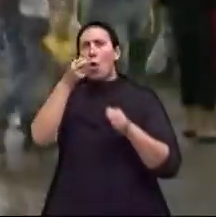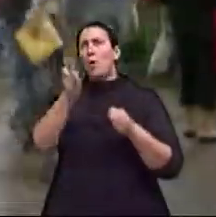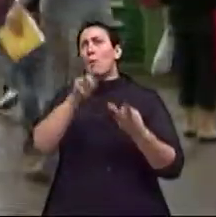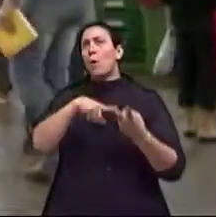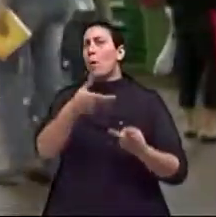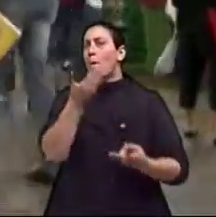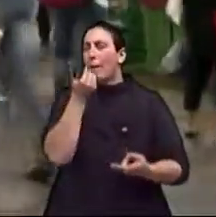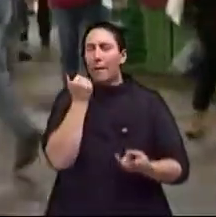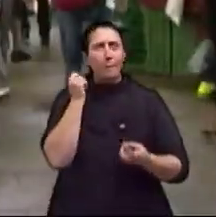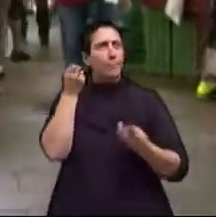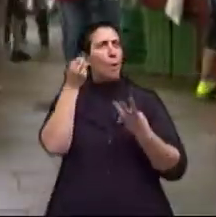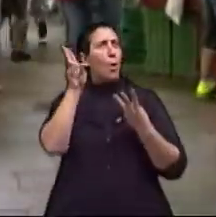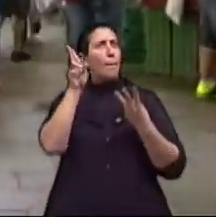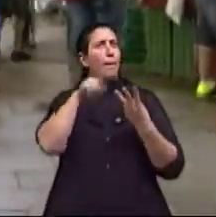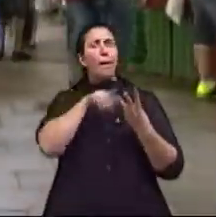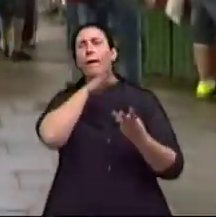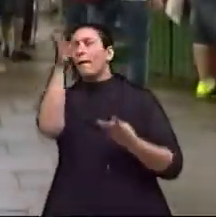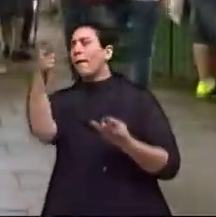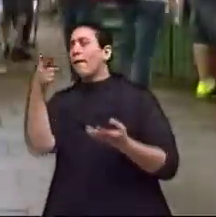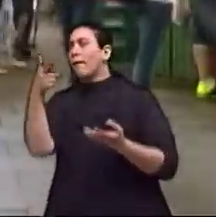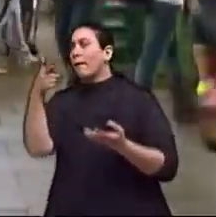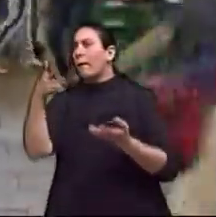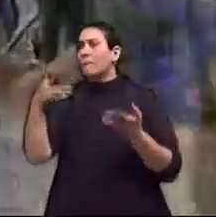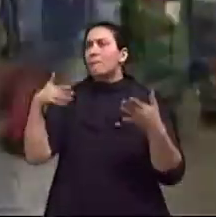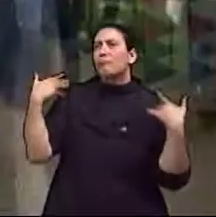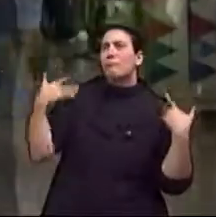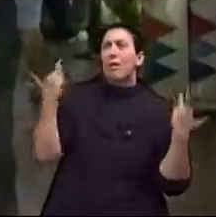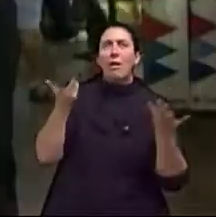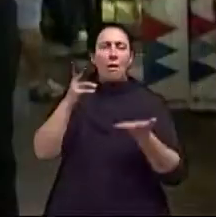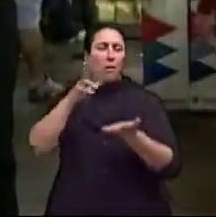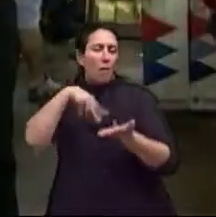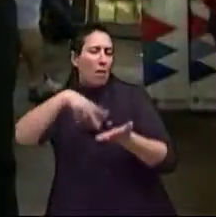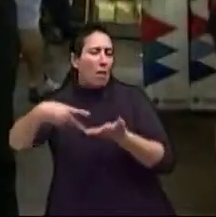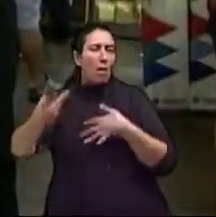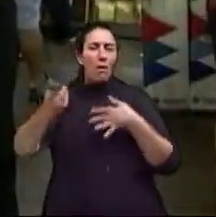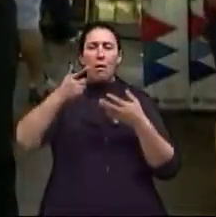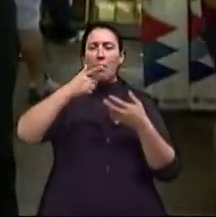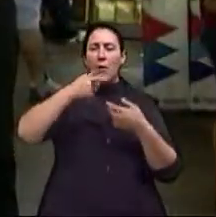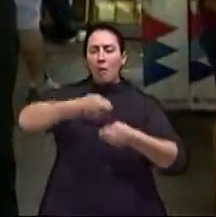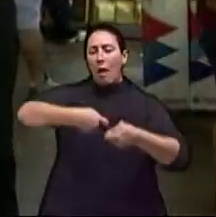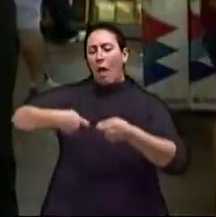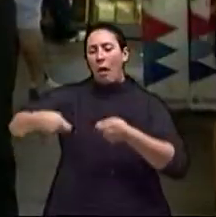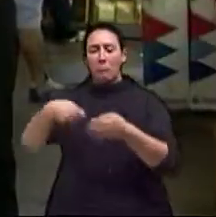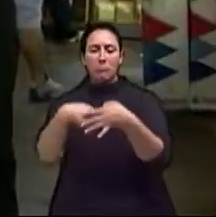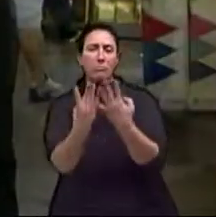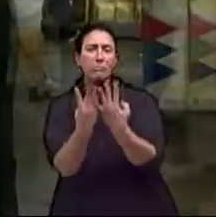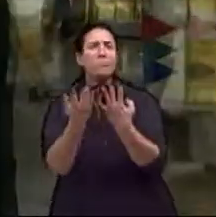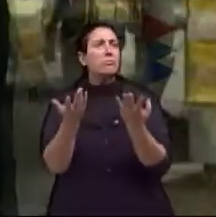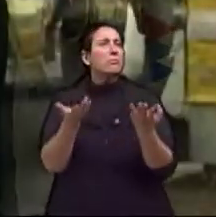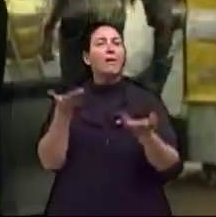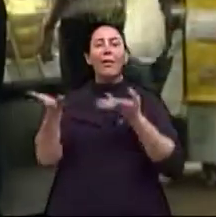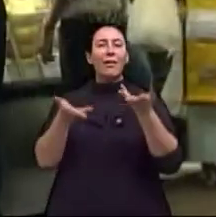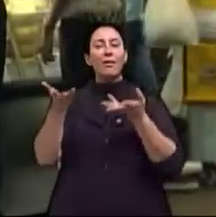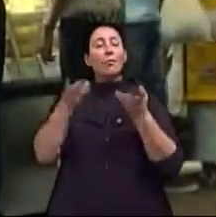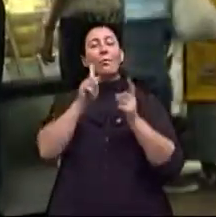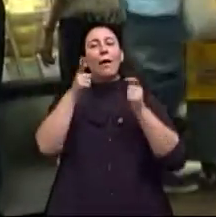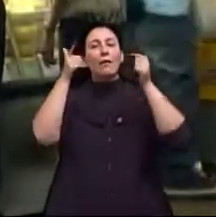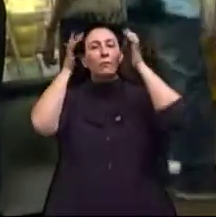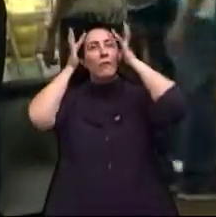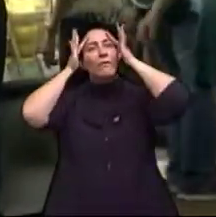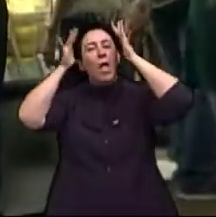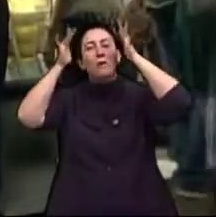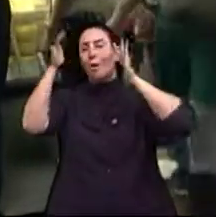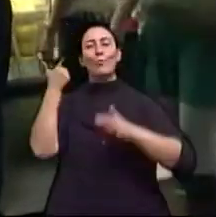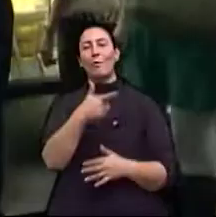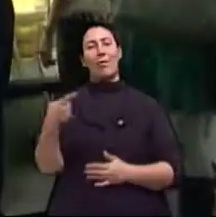ou é para uma Confraria ou é para um carteado quer dizer não existe aquela parada para refletir essa